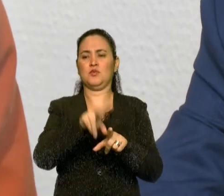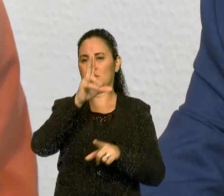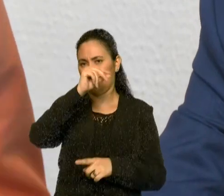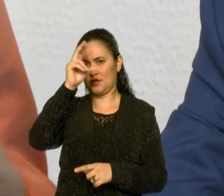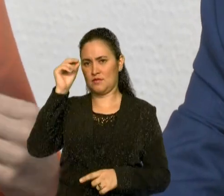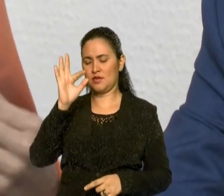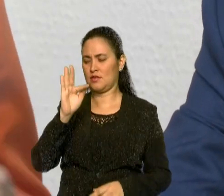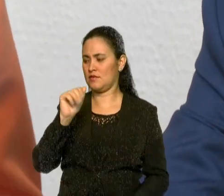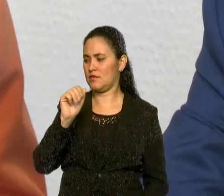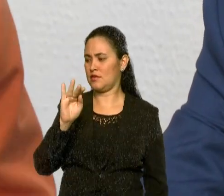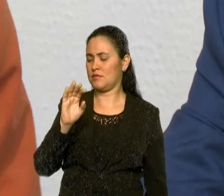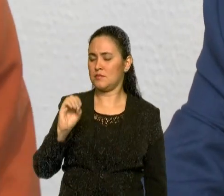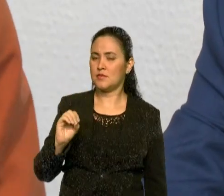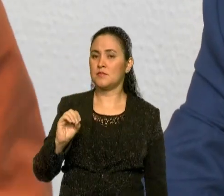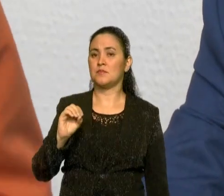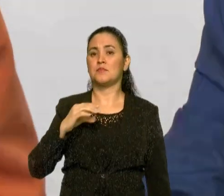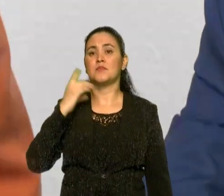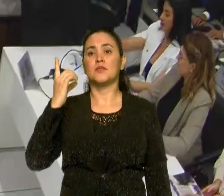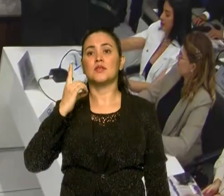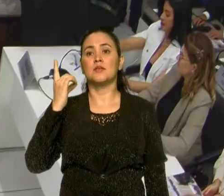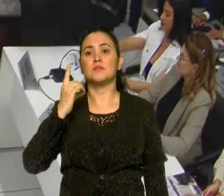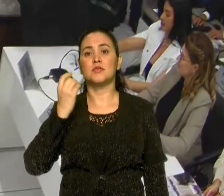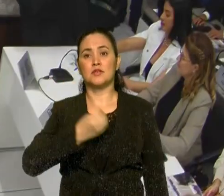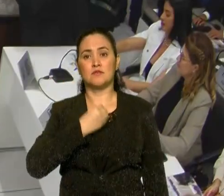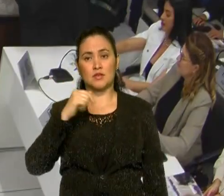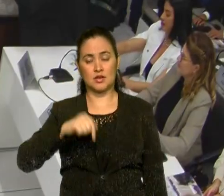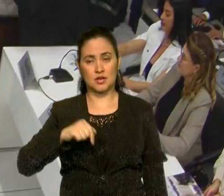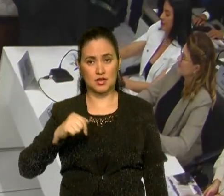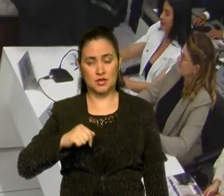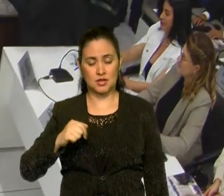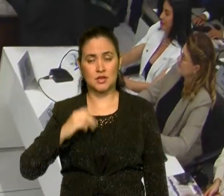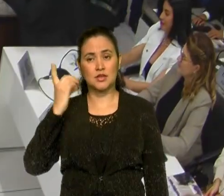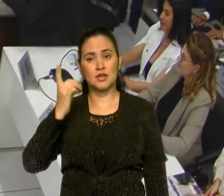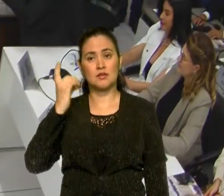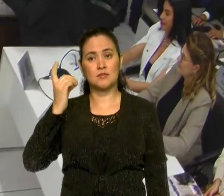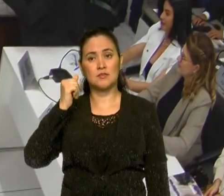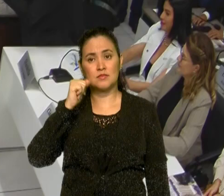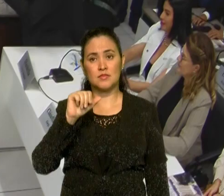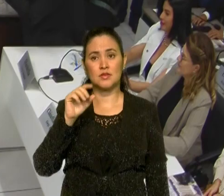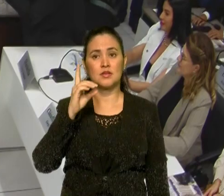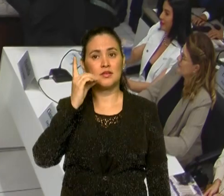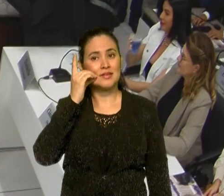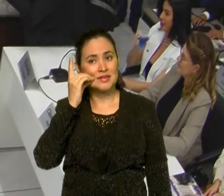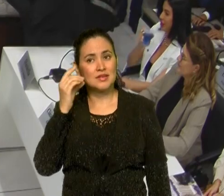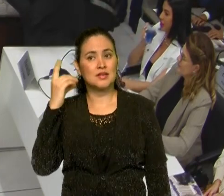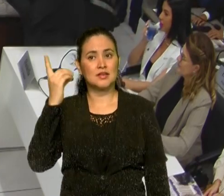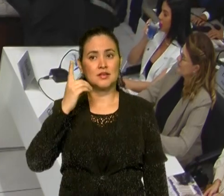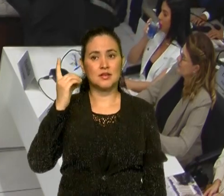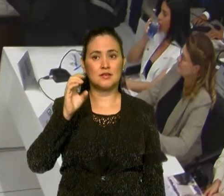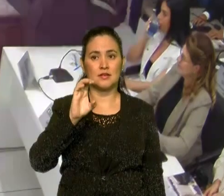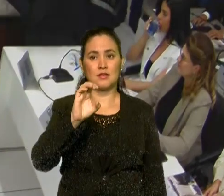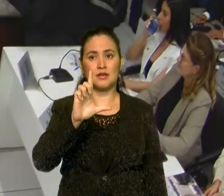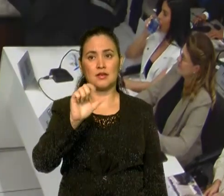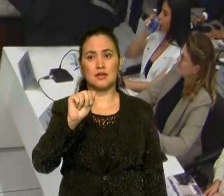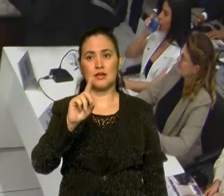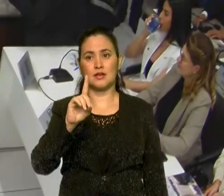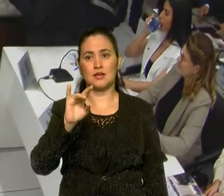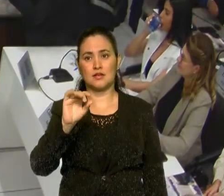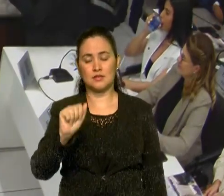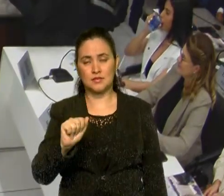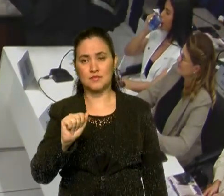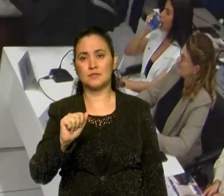aqui presentes, deputada Daniela, deputada Cláudia Coutinho. Quero cumprimentar a mesa